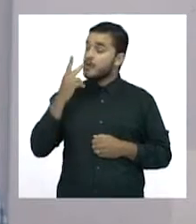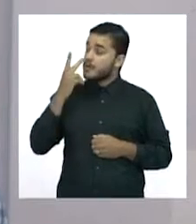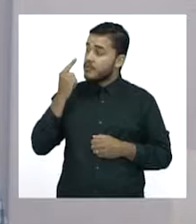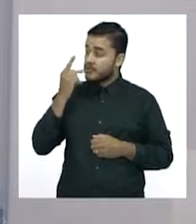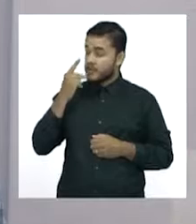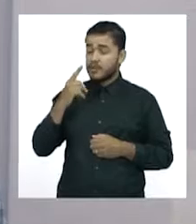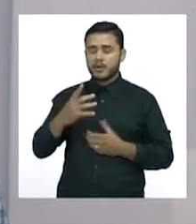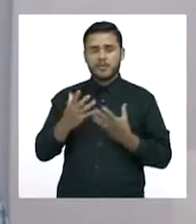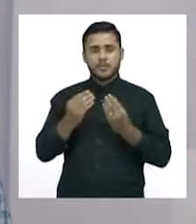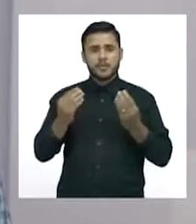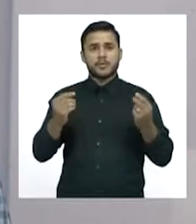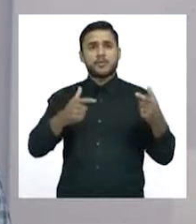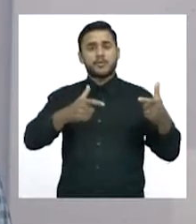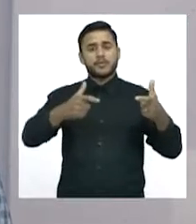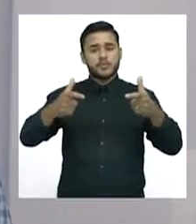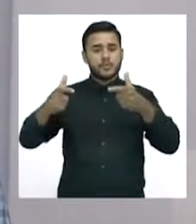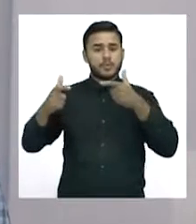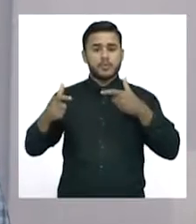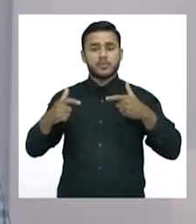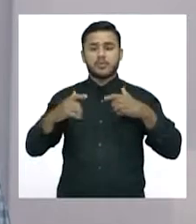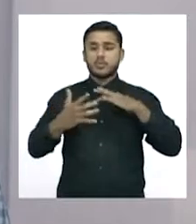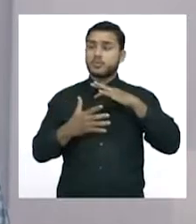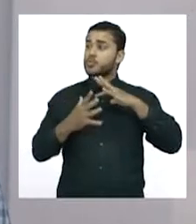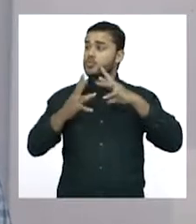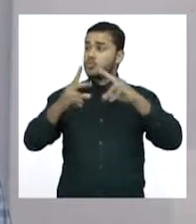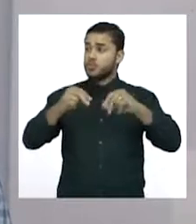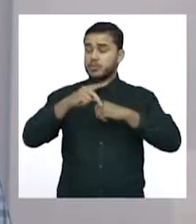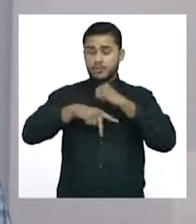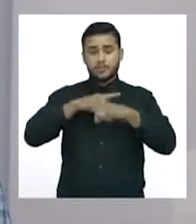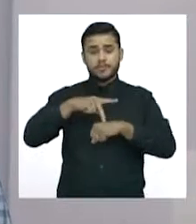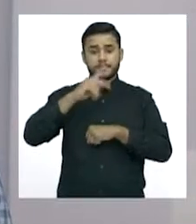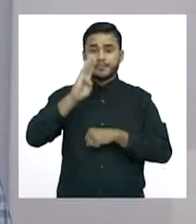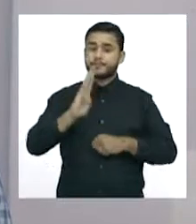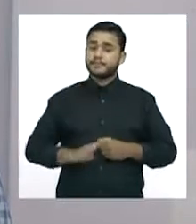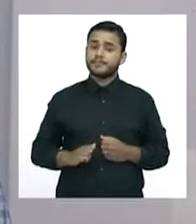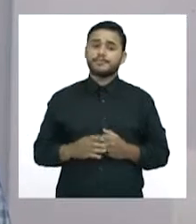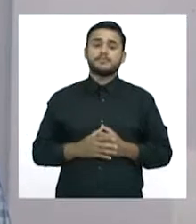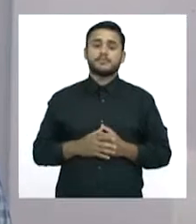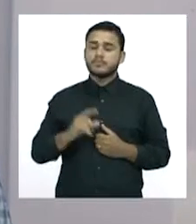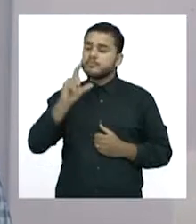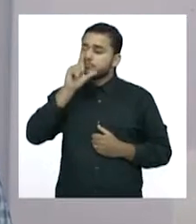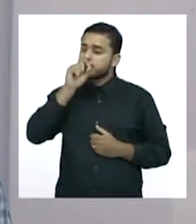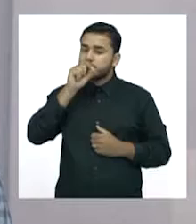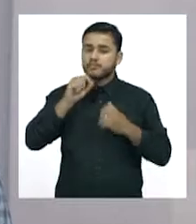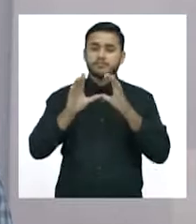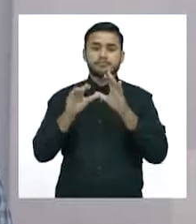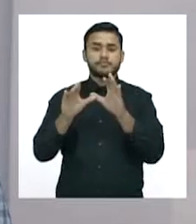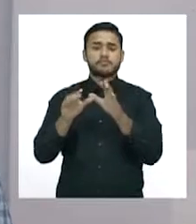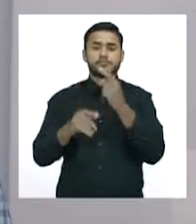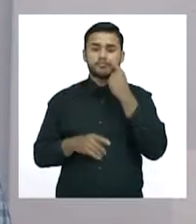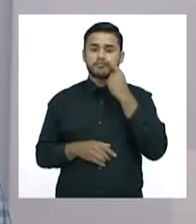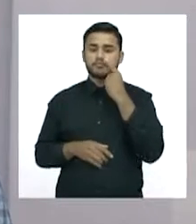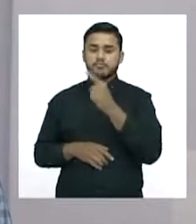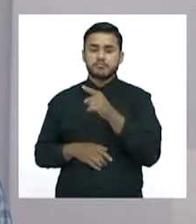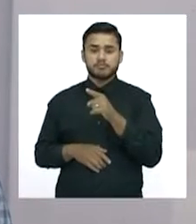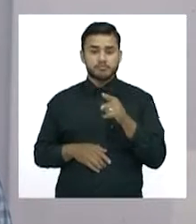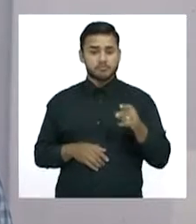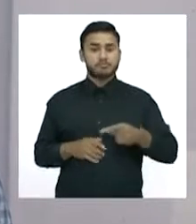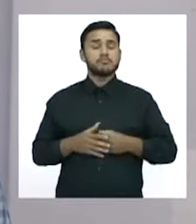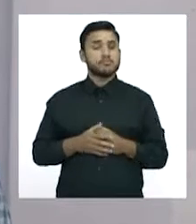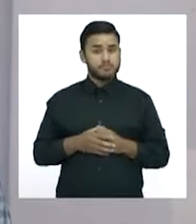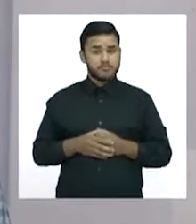isso acontece em todos os locais do país. Como a gente encontra muito fácil, a gente sabe tecnicamente que não são só